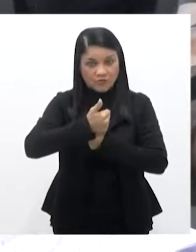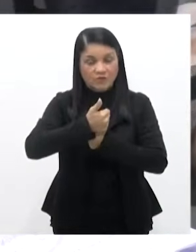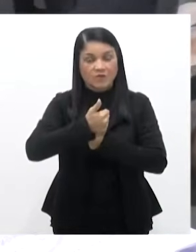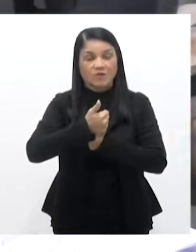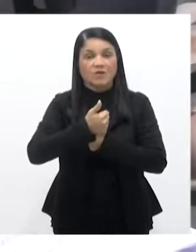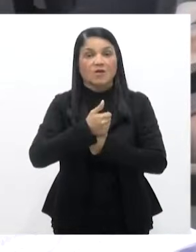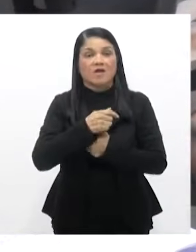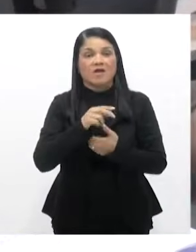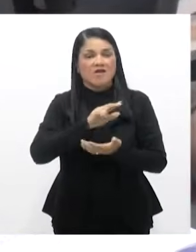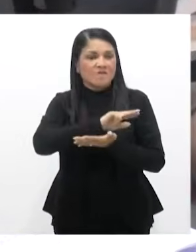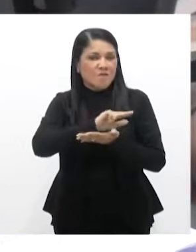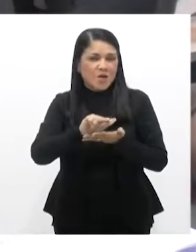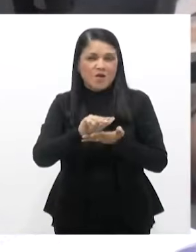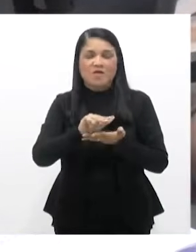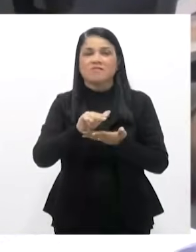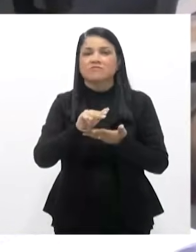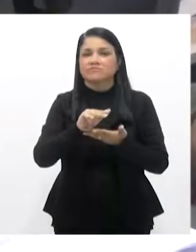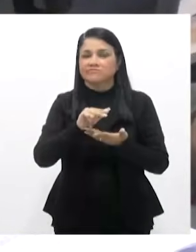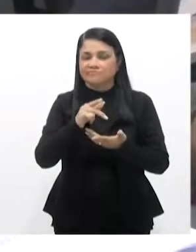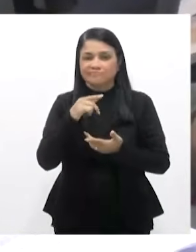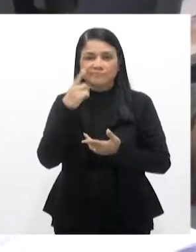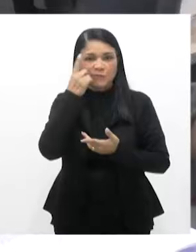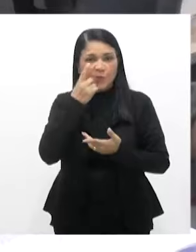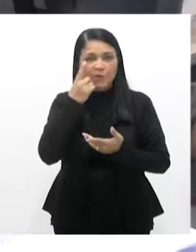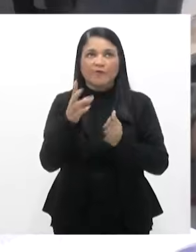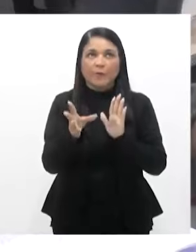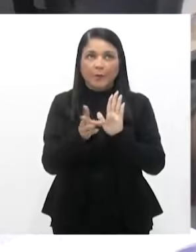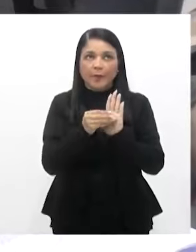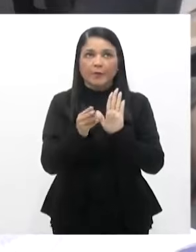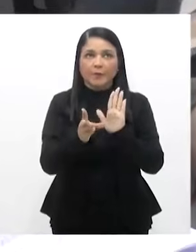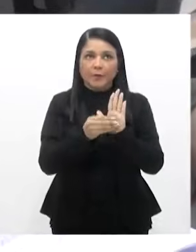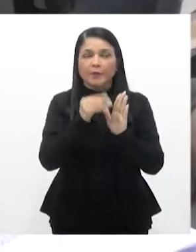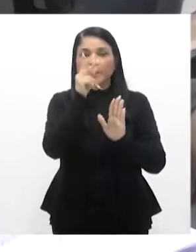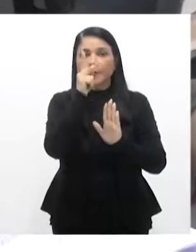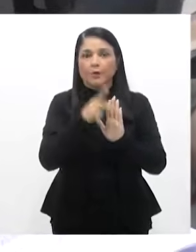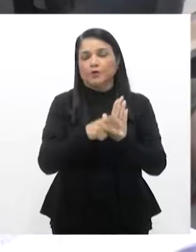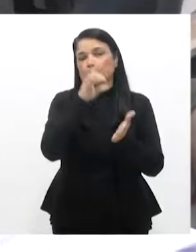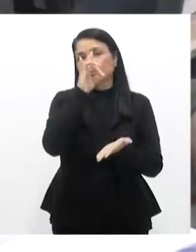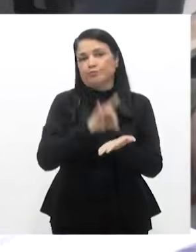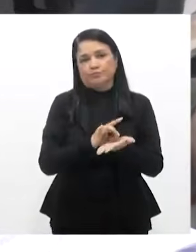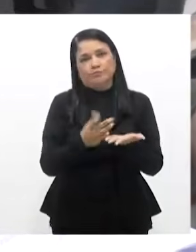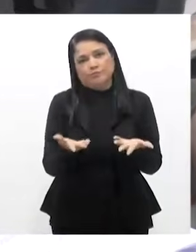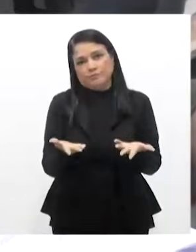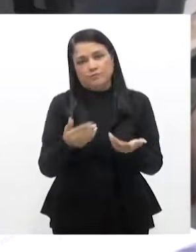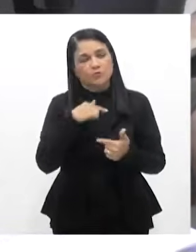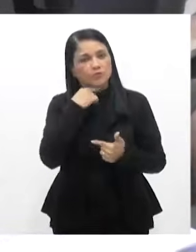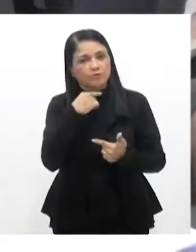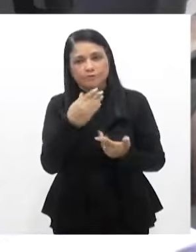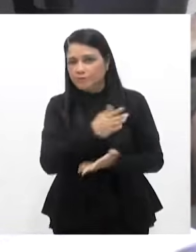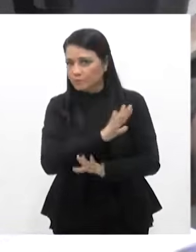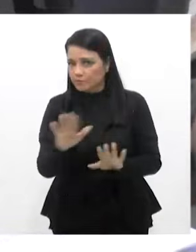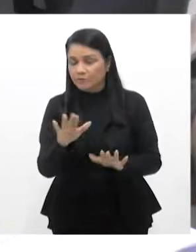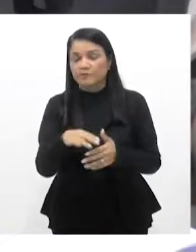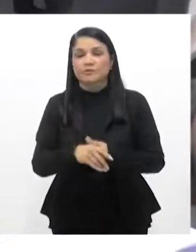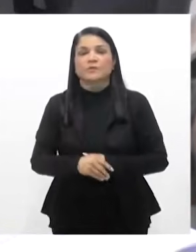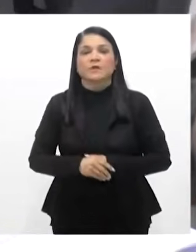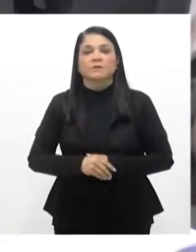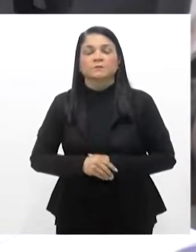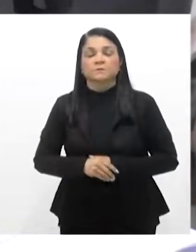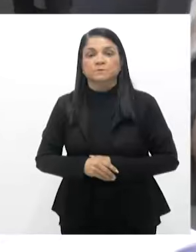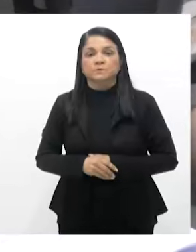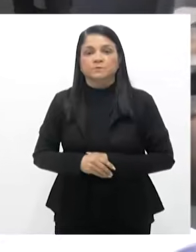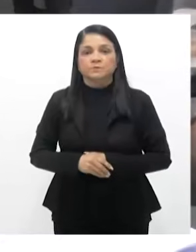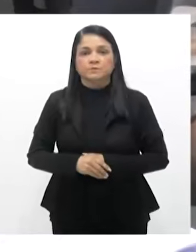deputados ainda Bem observado, deputado Paulo. ficam emendando o projeto original. Bom, vamos lá.